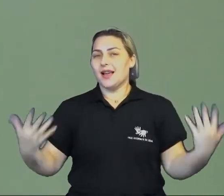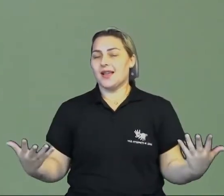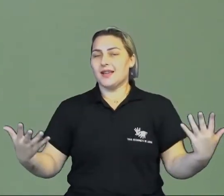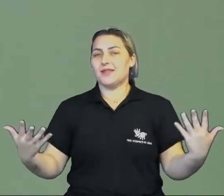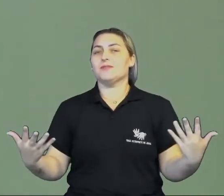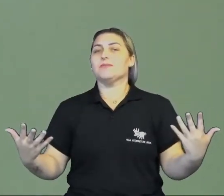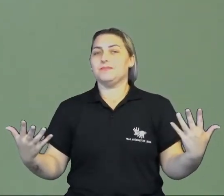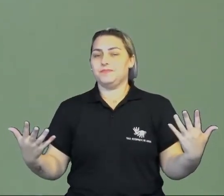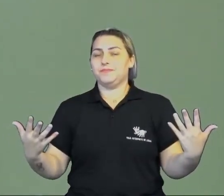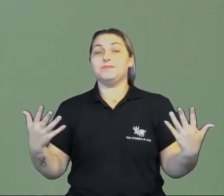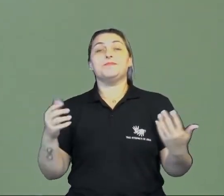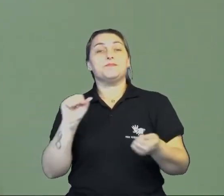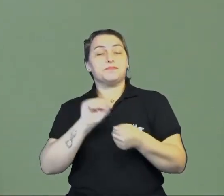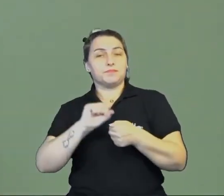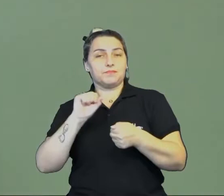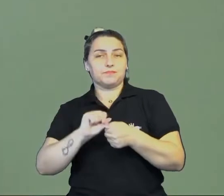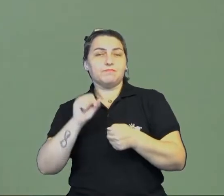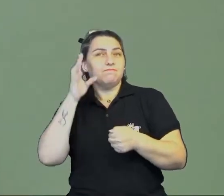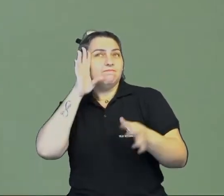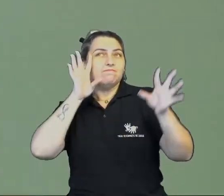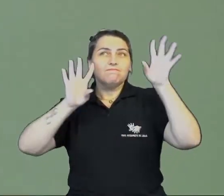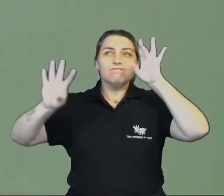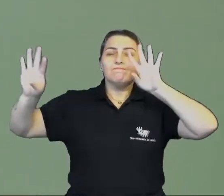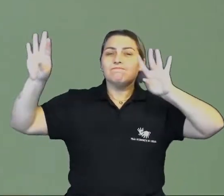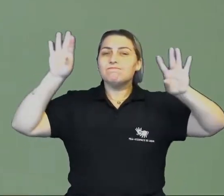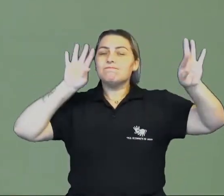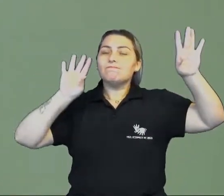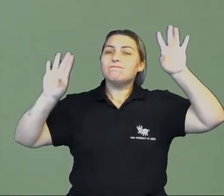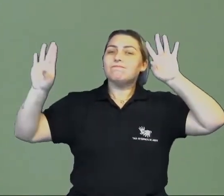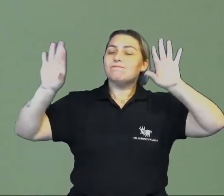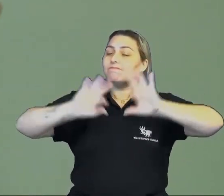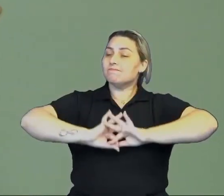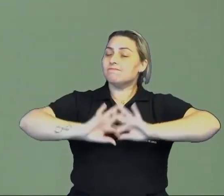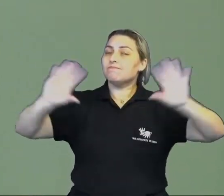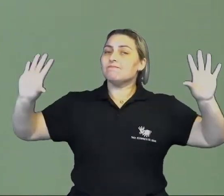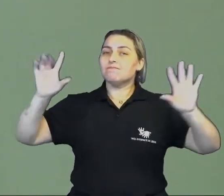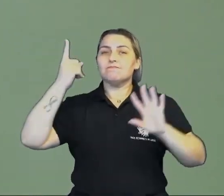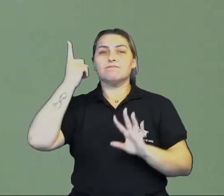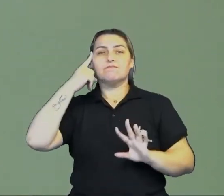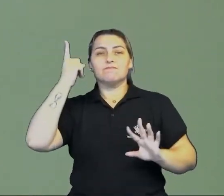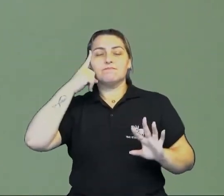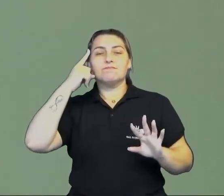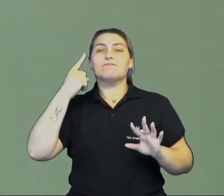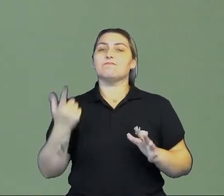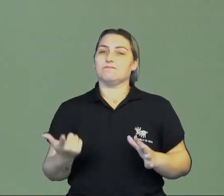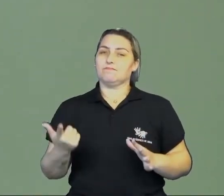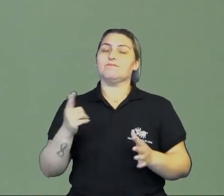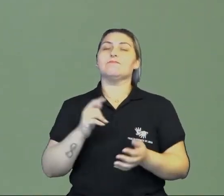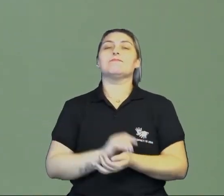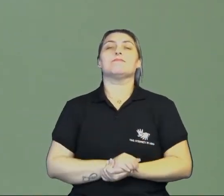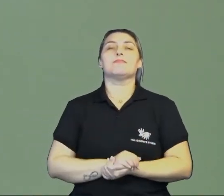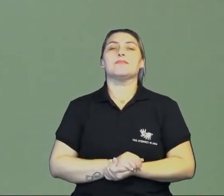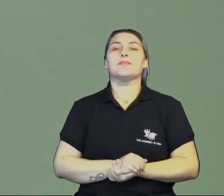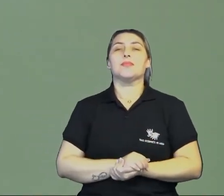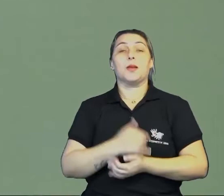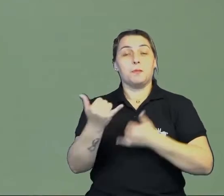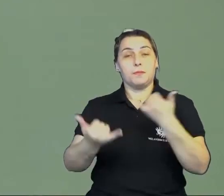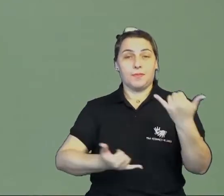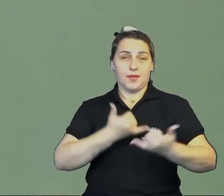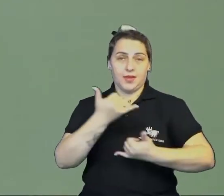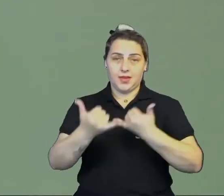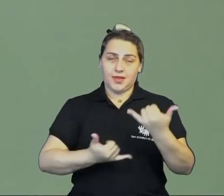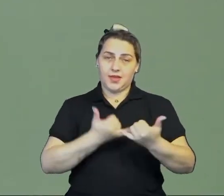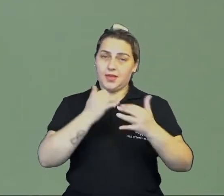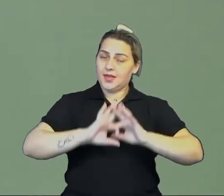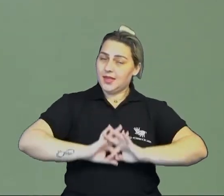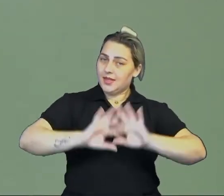aquela atividade que a gente faz imaginando, apenas livre. Pensa na atividade livre? Ludicidade. Então, brincadeira é uma